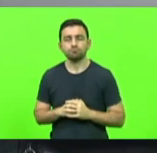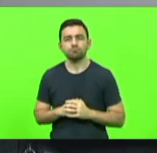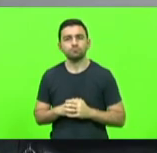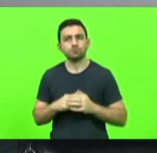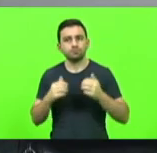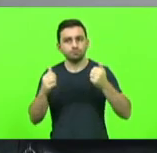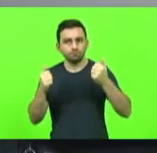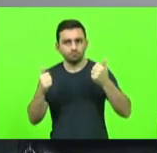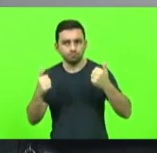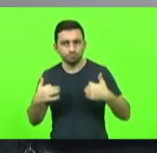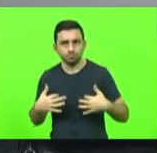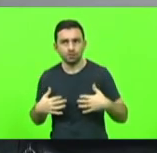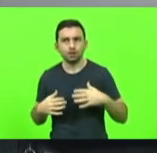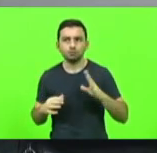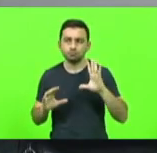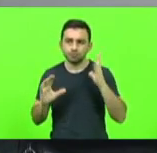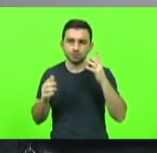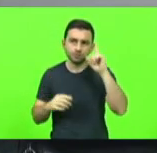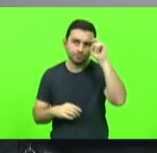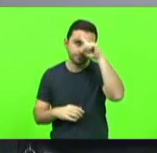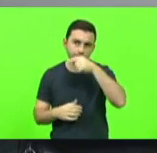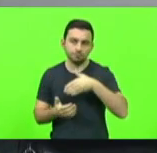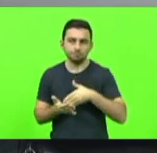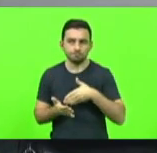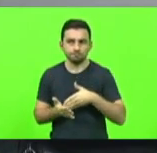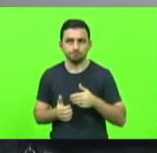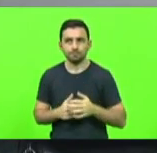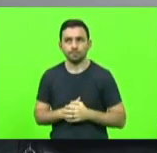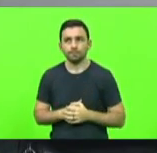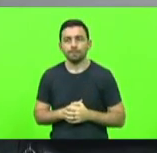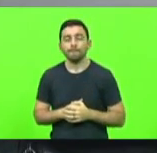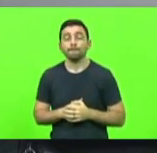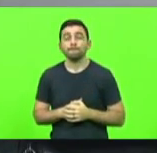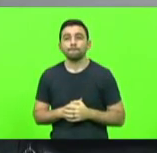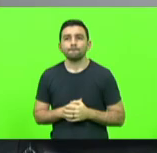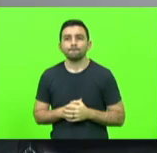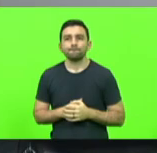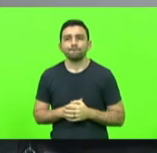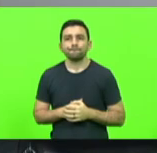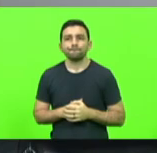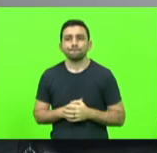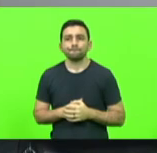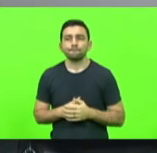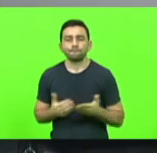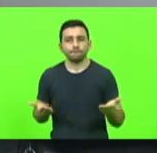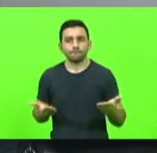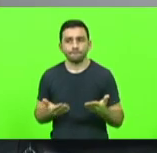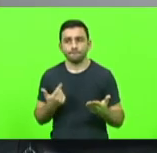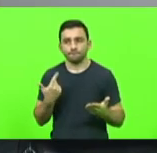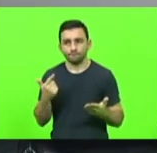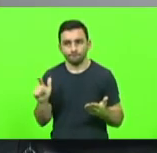causas, das dificuldades. Eu passo para o penúltimo...